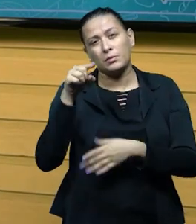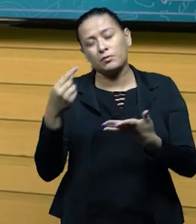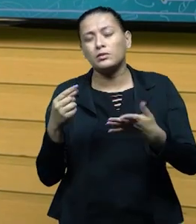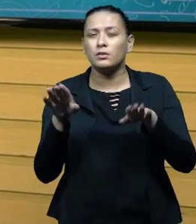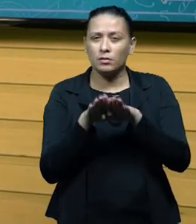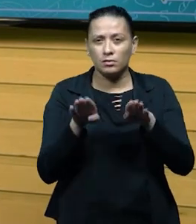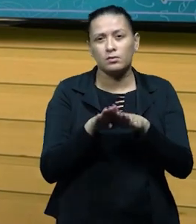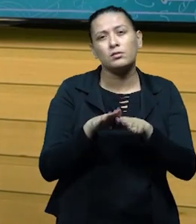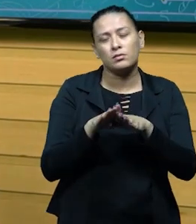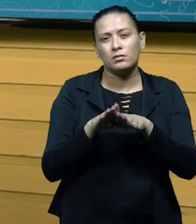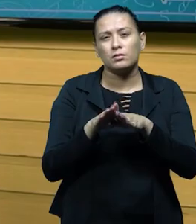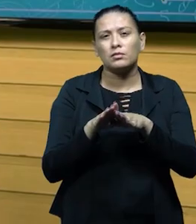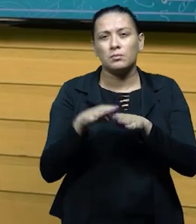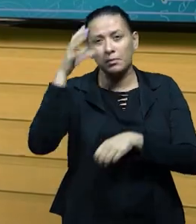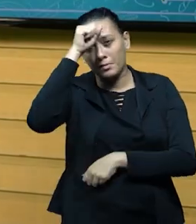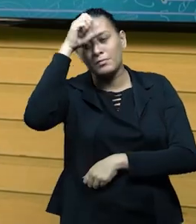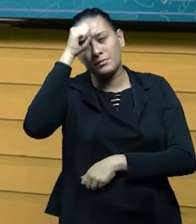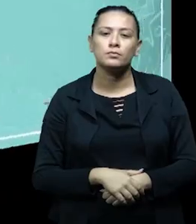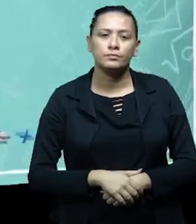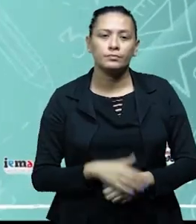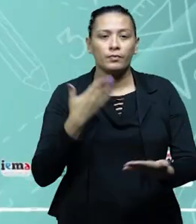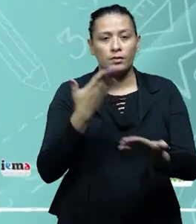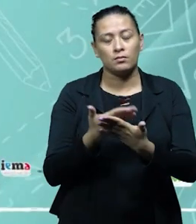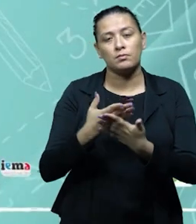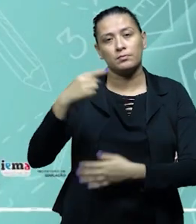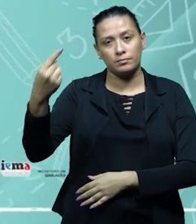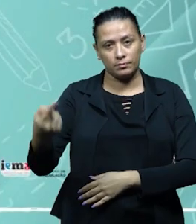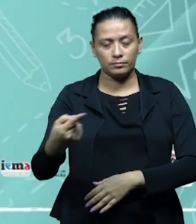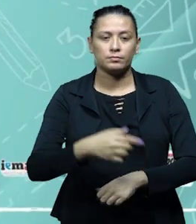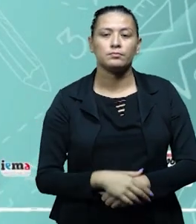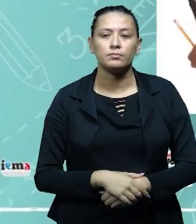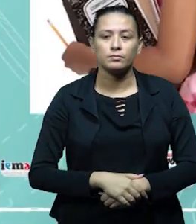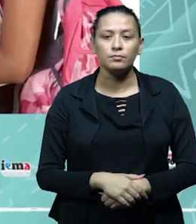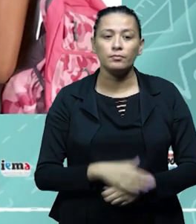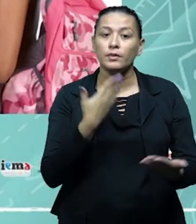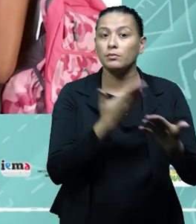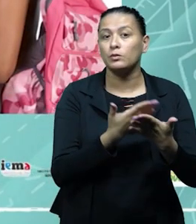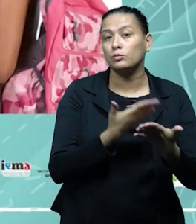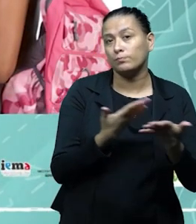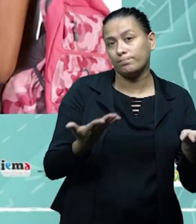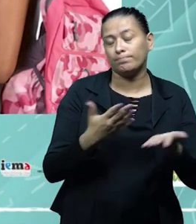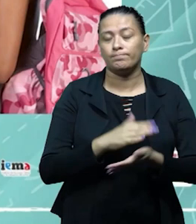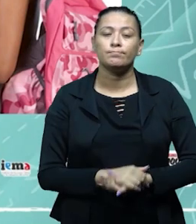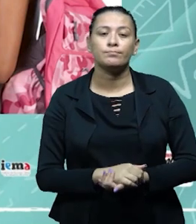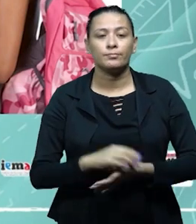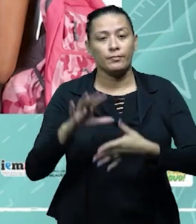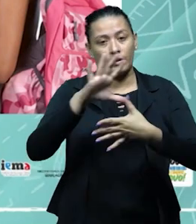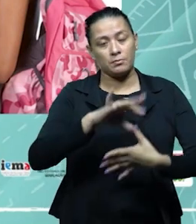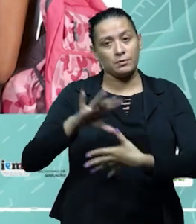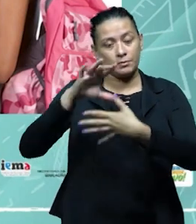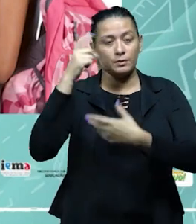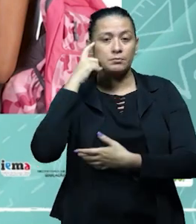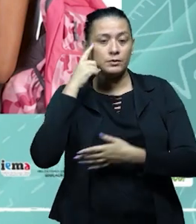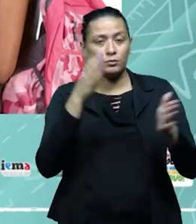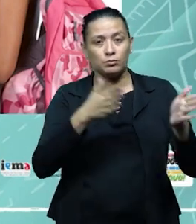é bom paraa sua coordenação motora Então tudo isso lhe ajuda na nossa próxima aula nós veremos